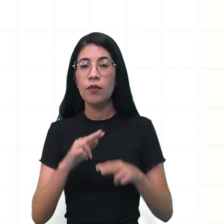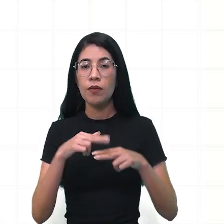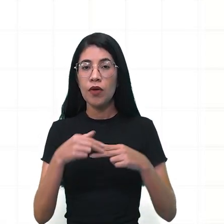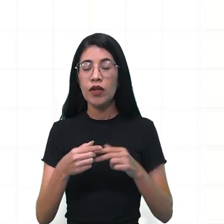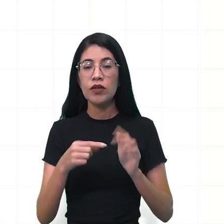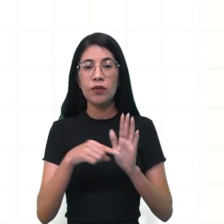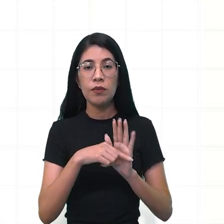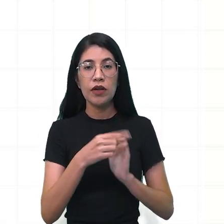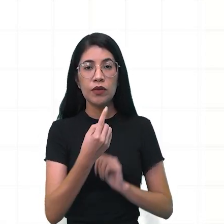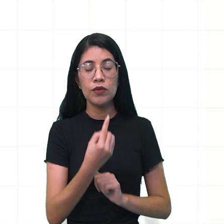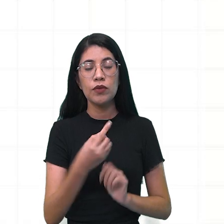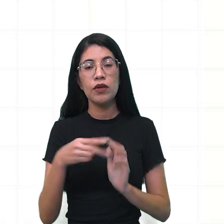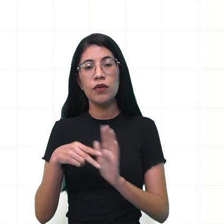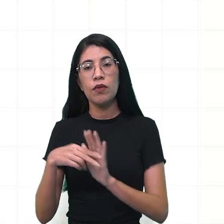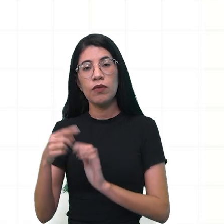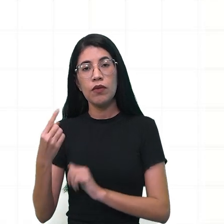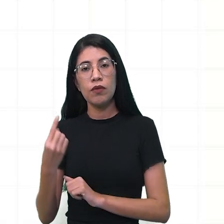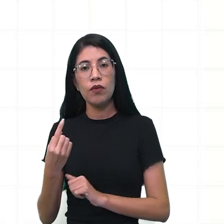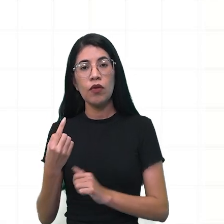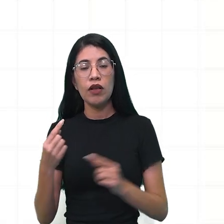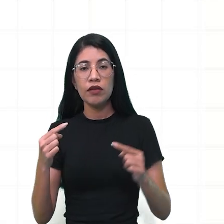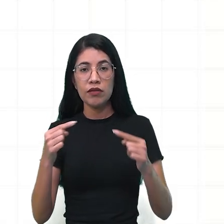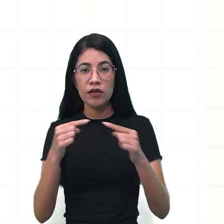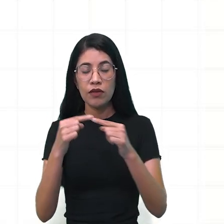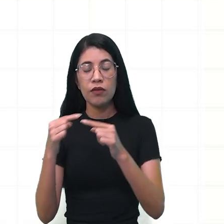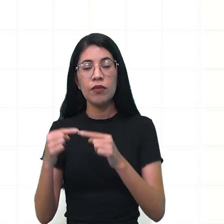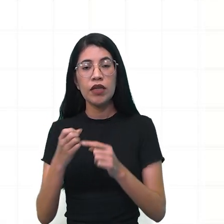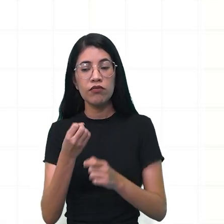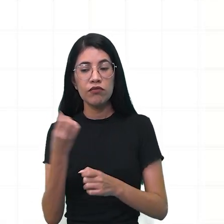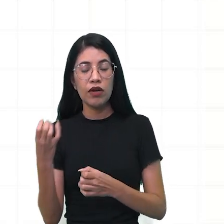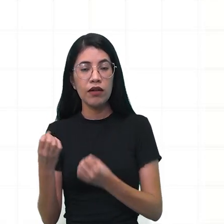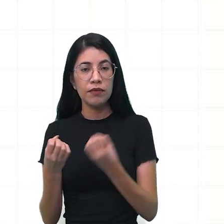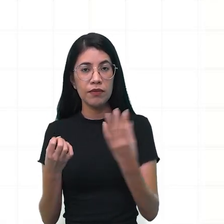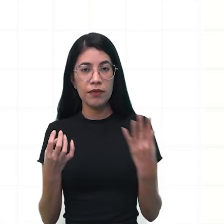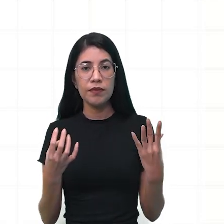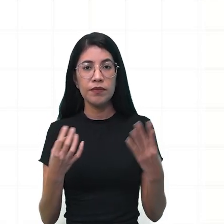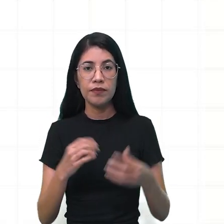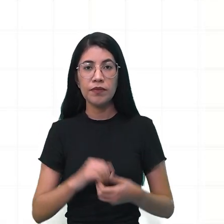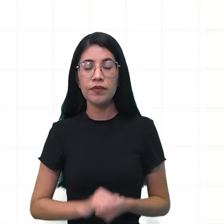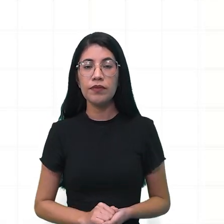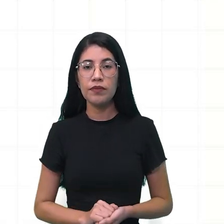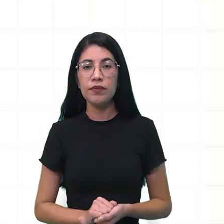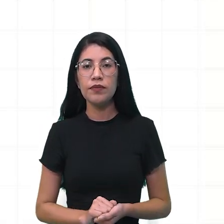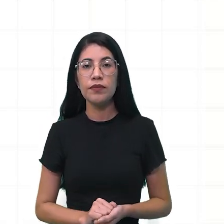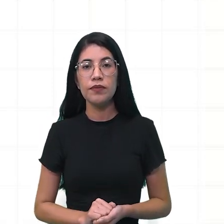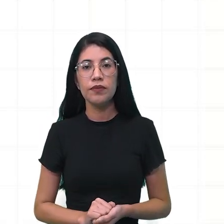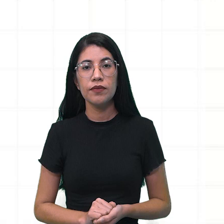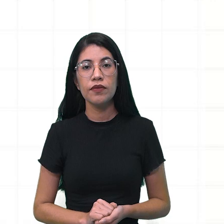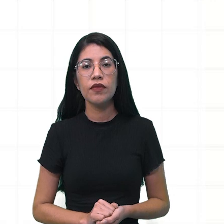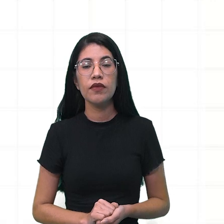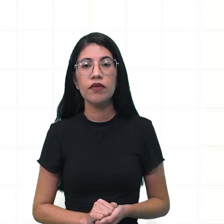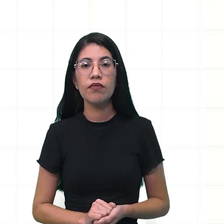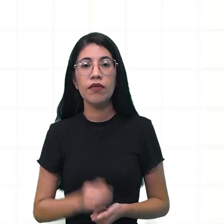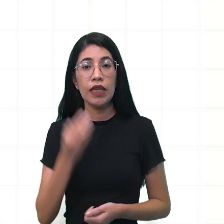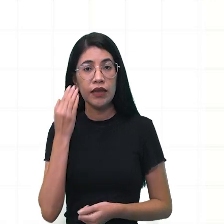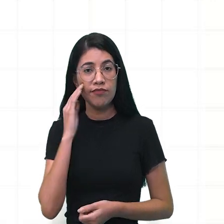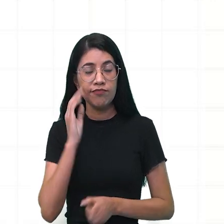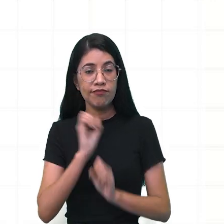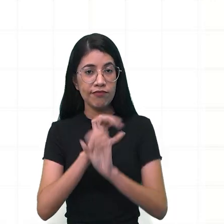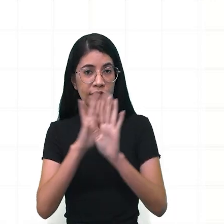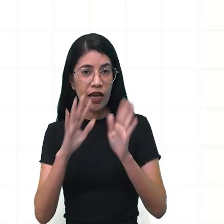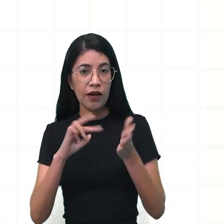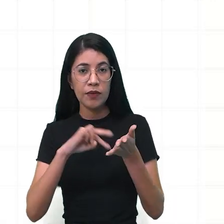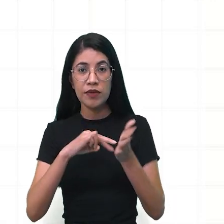1 é o 1. Ou simétrico, né? De menos 1 será o 1. Tá ok? Compreenderam aí